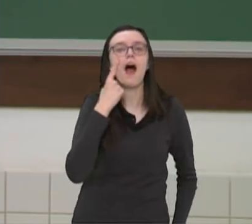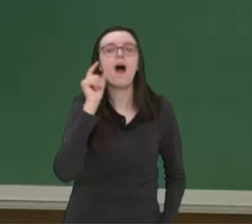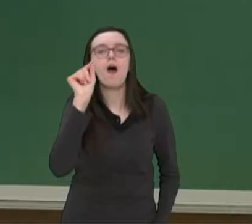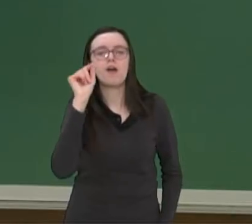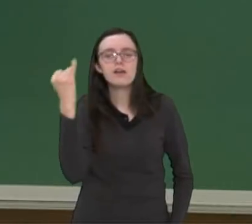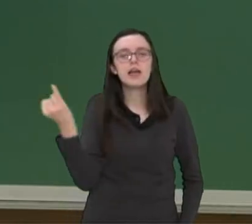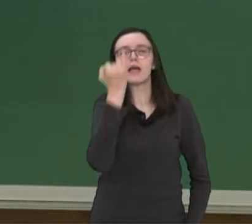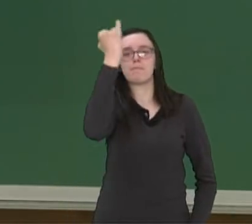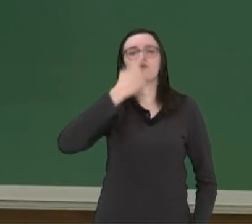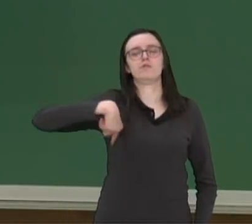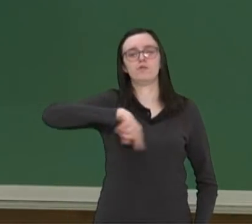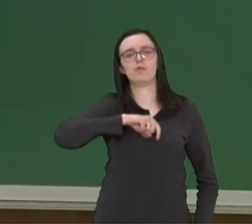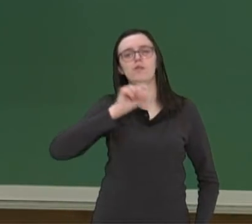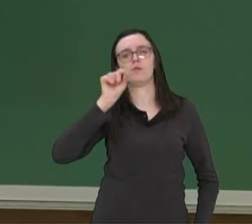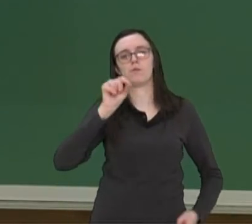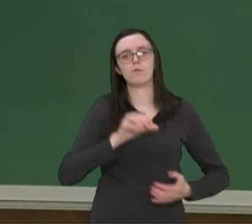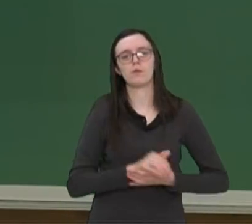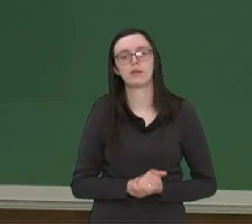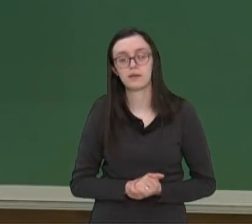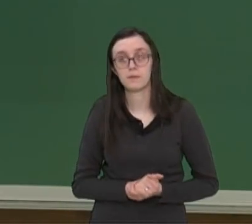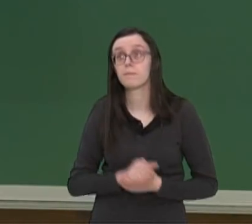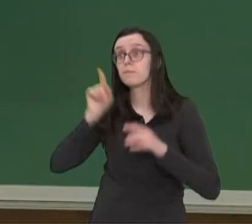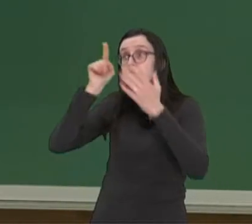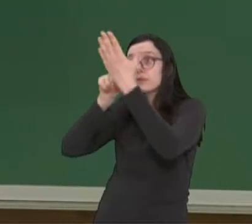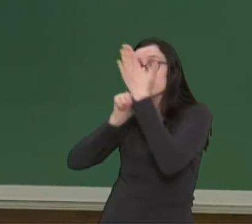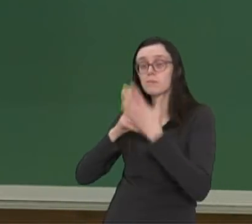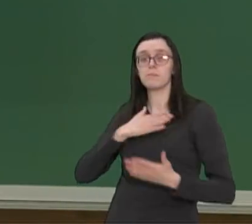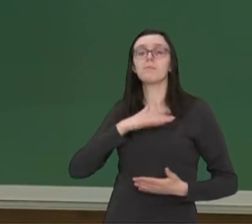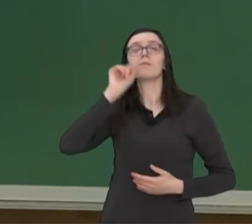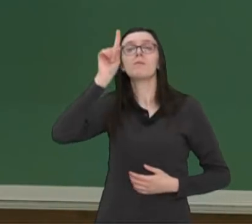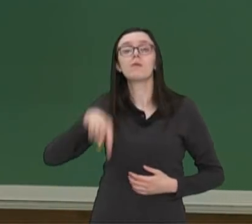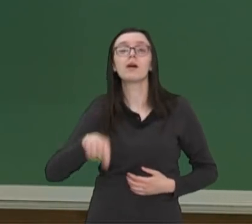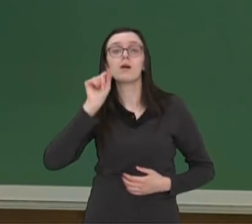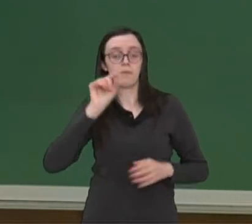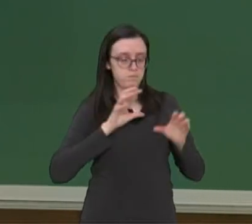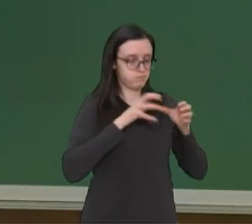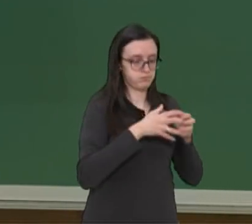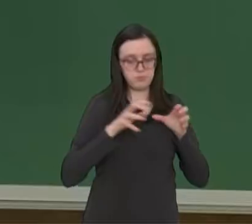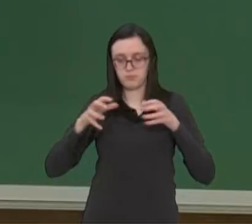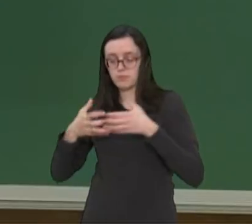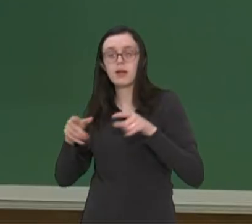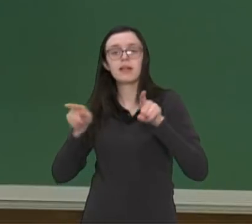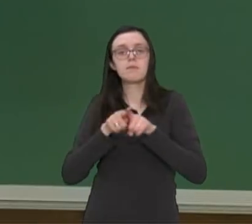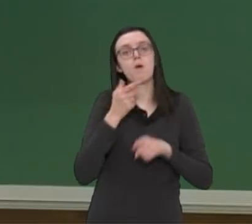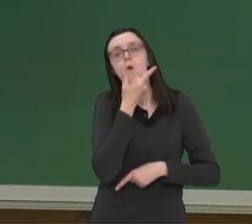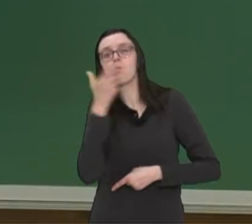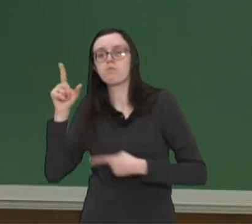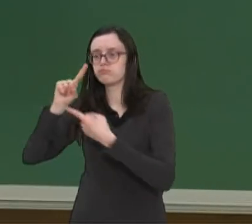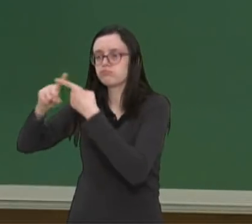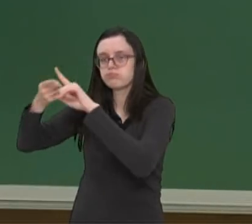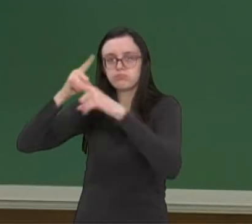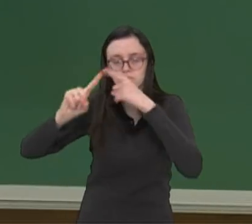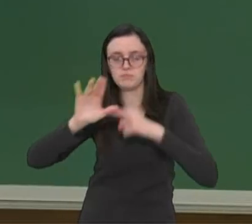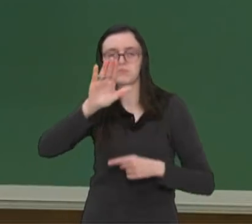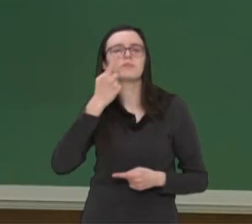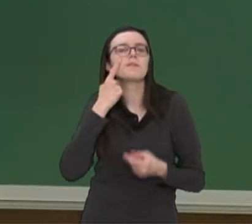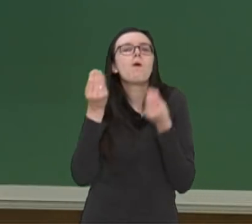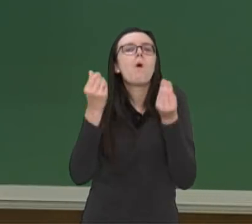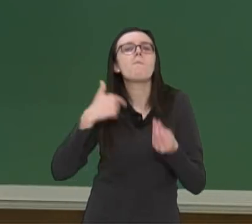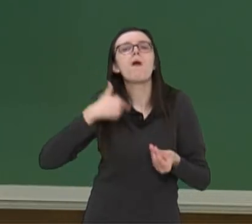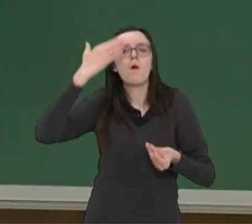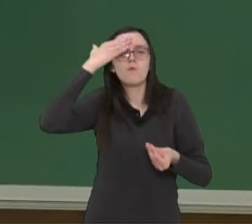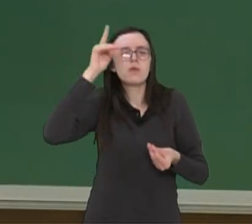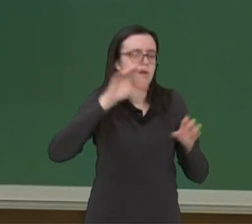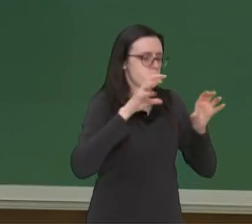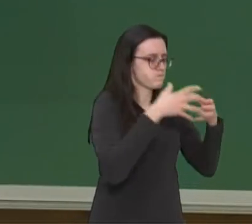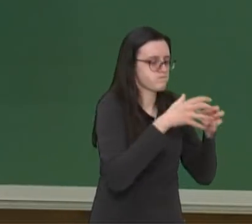é de importante pra gente aqui. Ele deu pra gente os genótipos parentais e os genótipos recombinantes. Como que eu sei qual